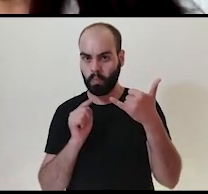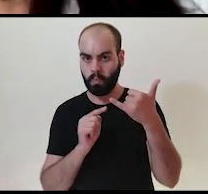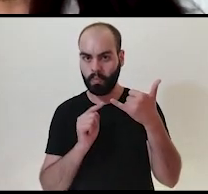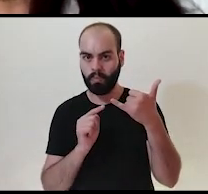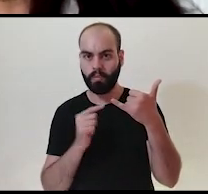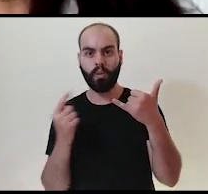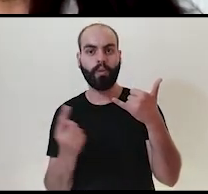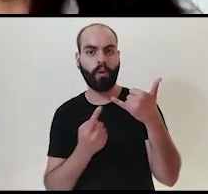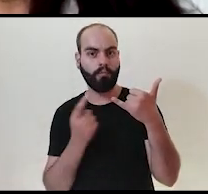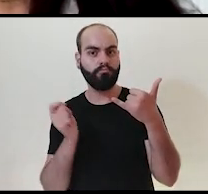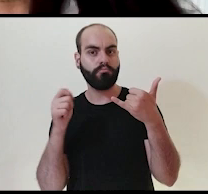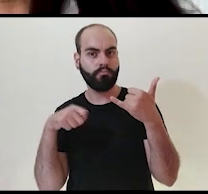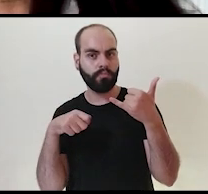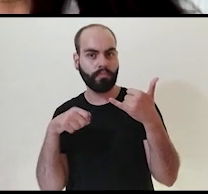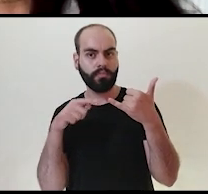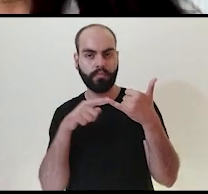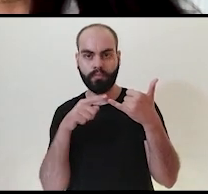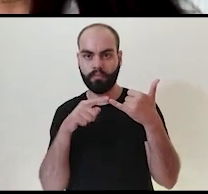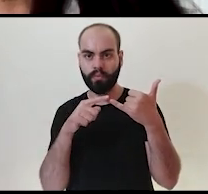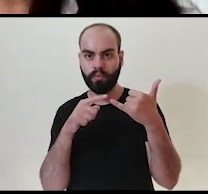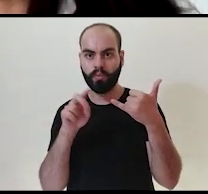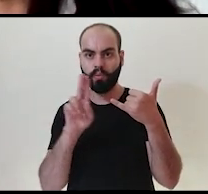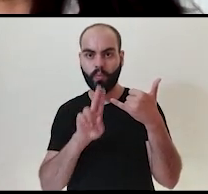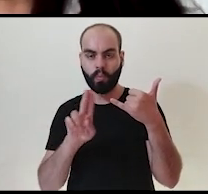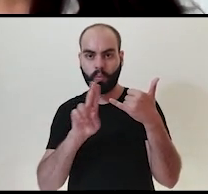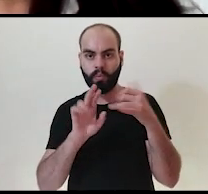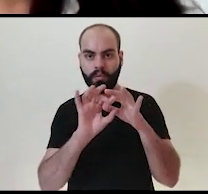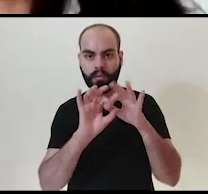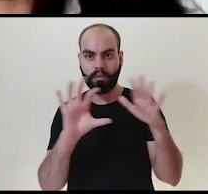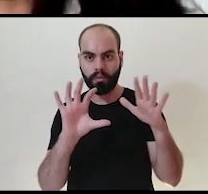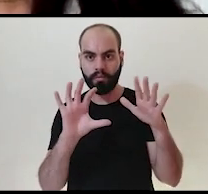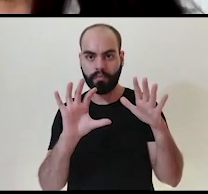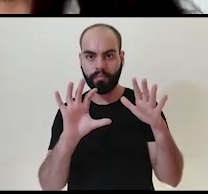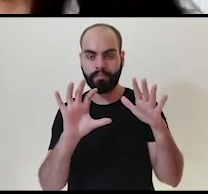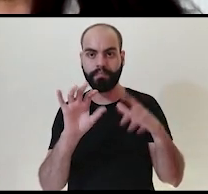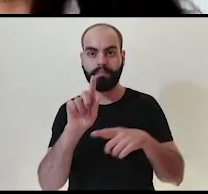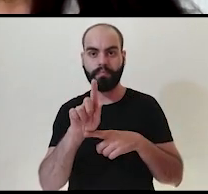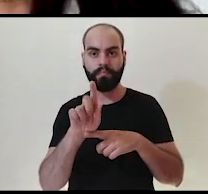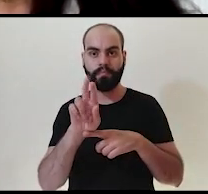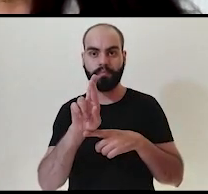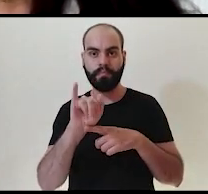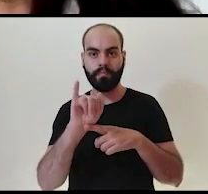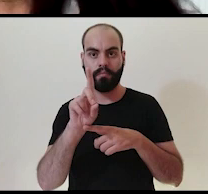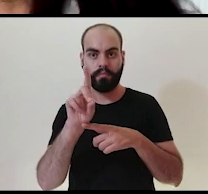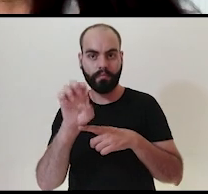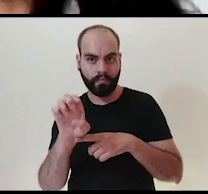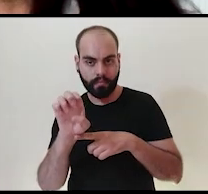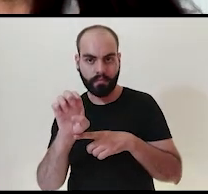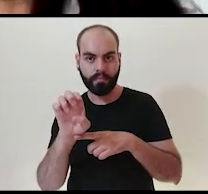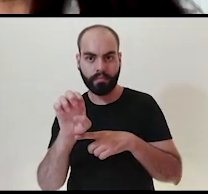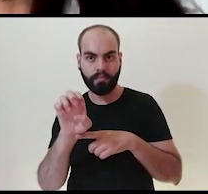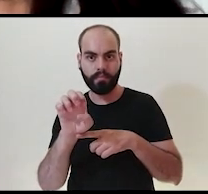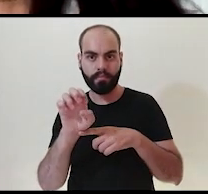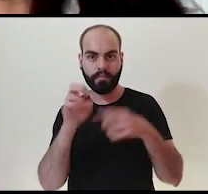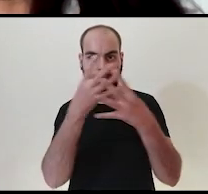gente pode ativar o grade, né, que é a grade que aparece na tela. Você ativa para poder